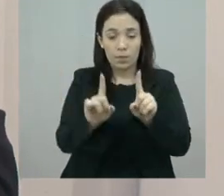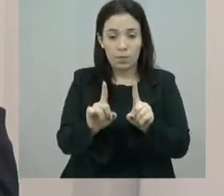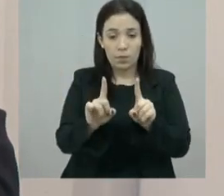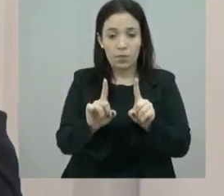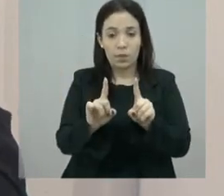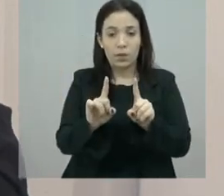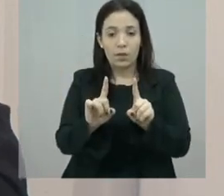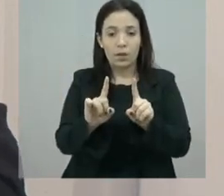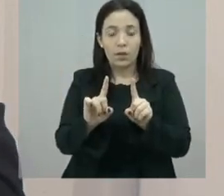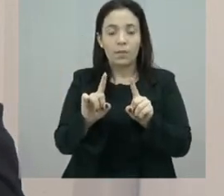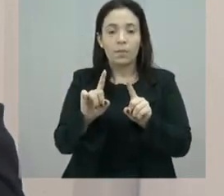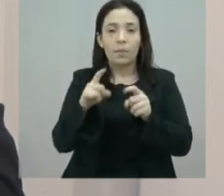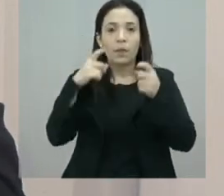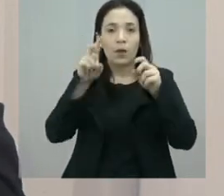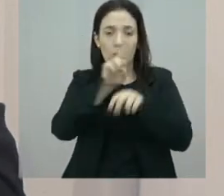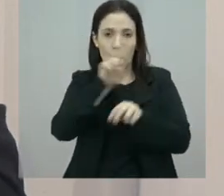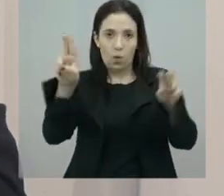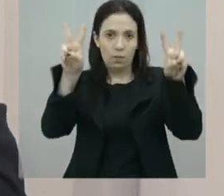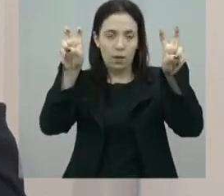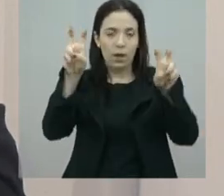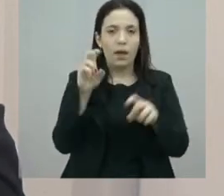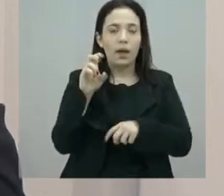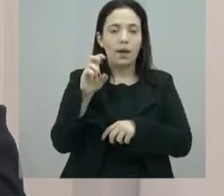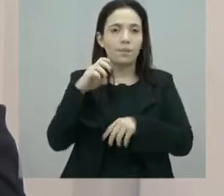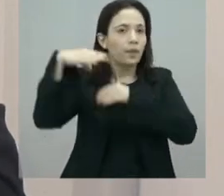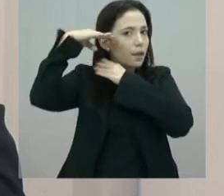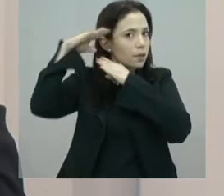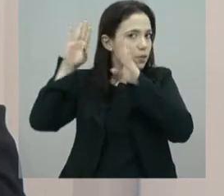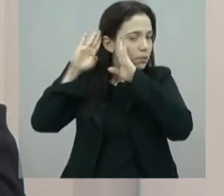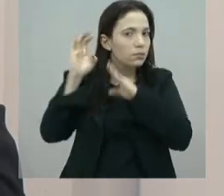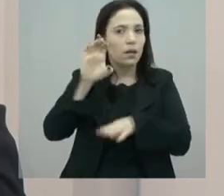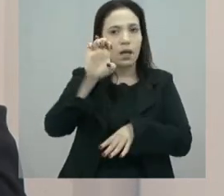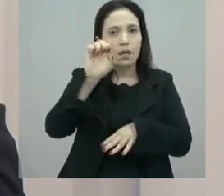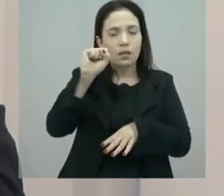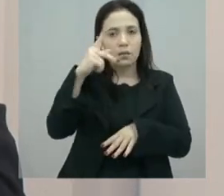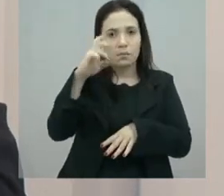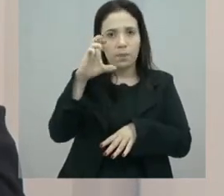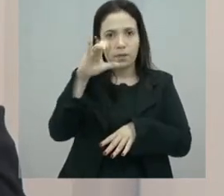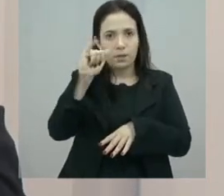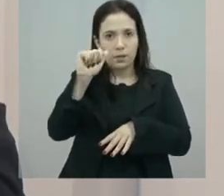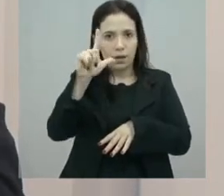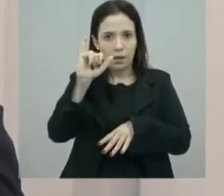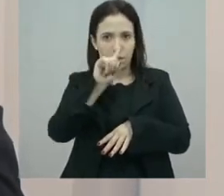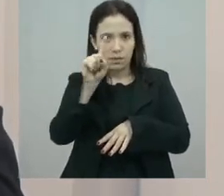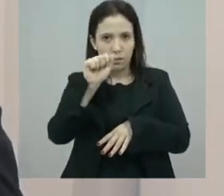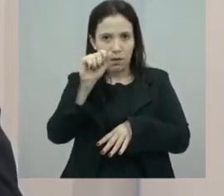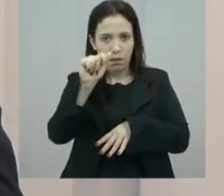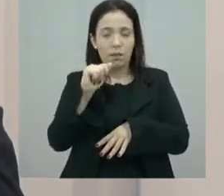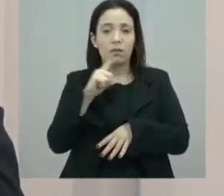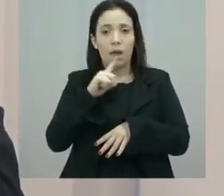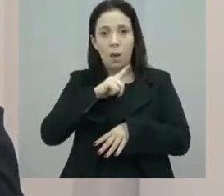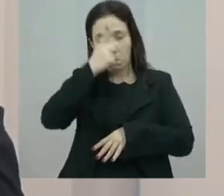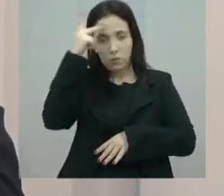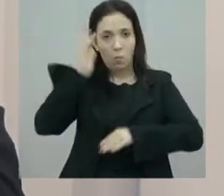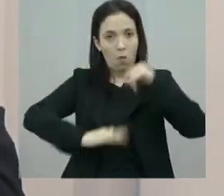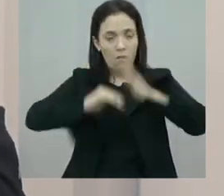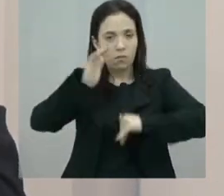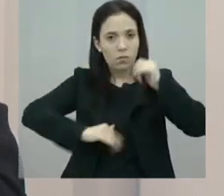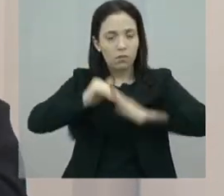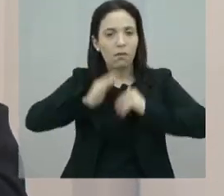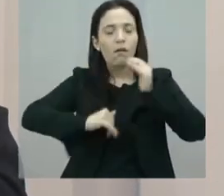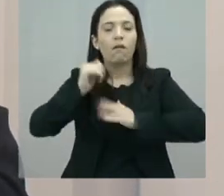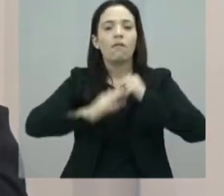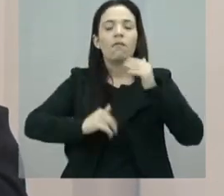chamado escuta especializada, que é um procedimento que deve ser tomado por toda a rede de proteção, então a